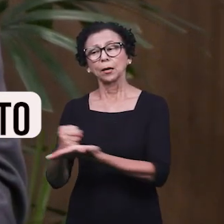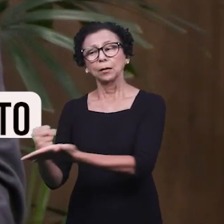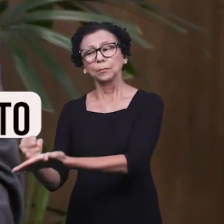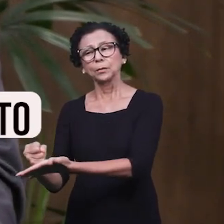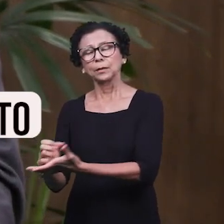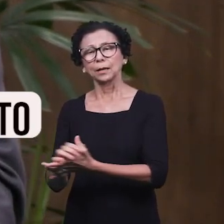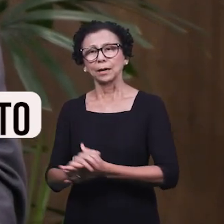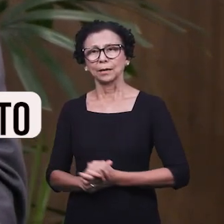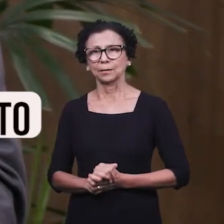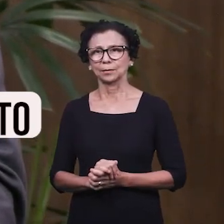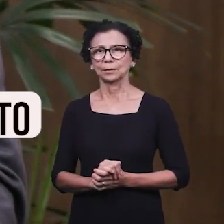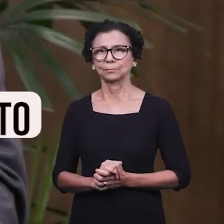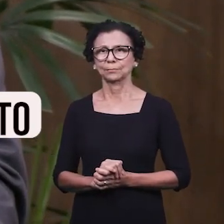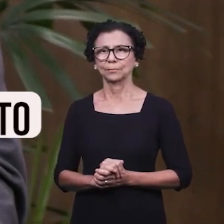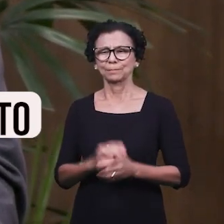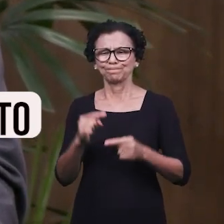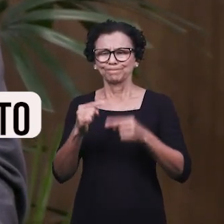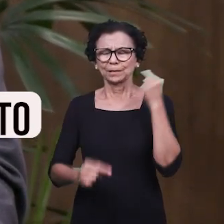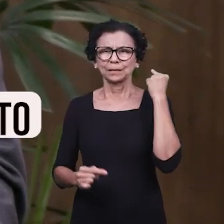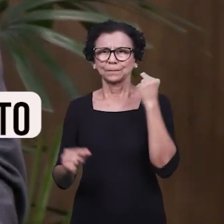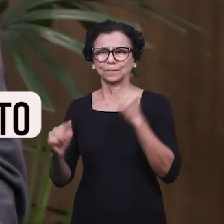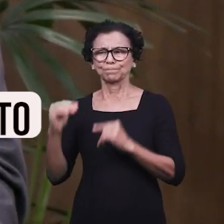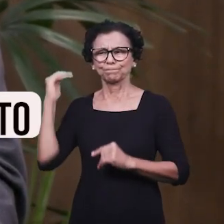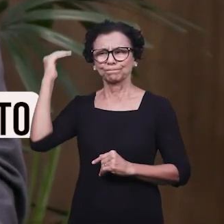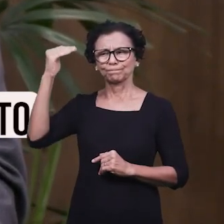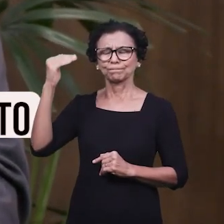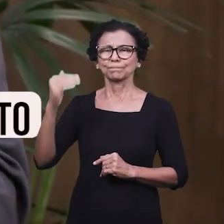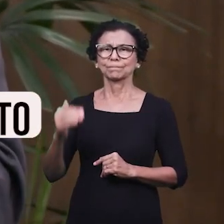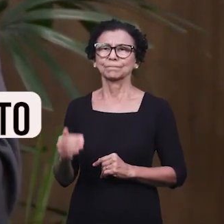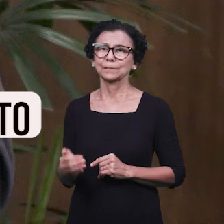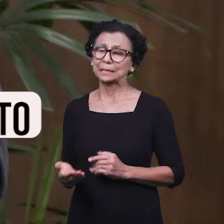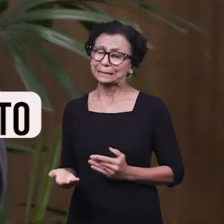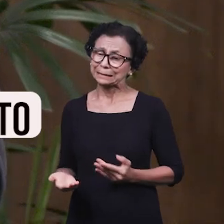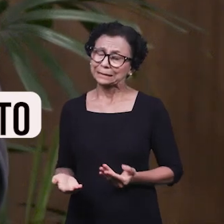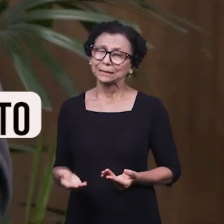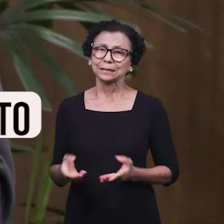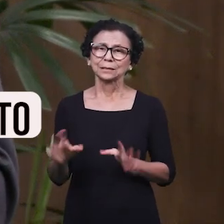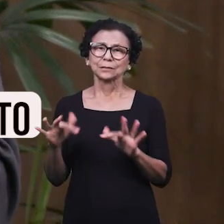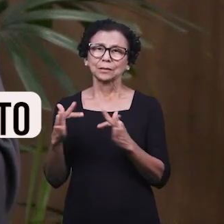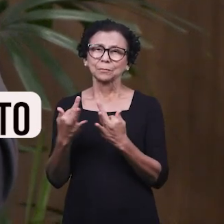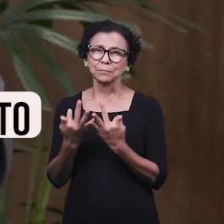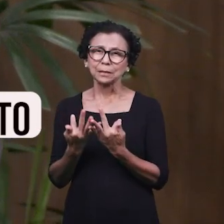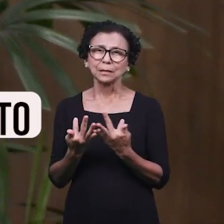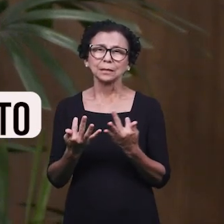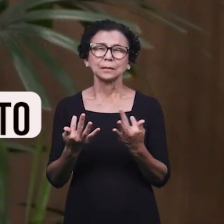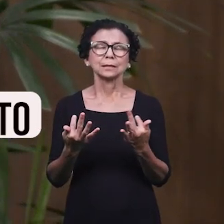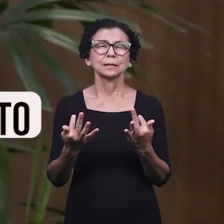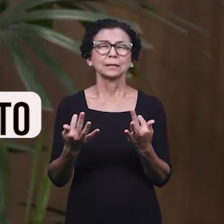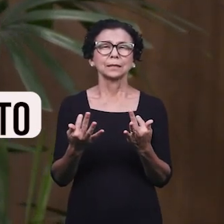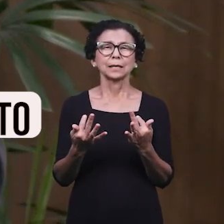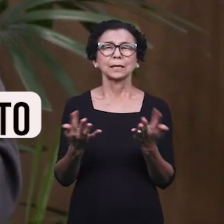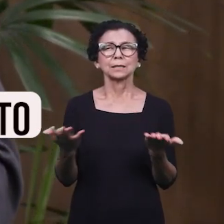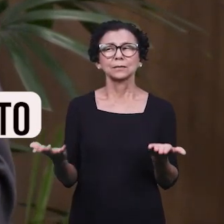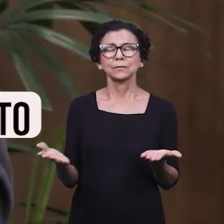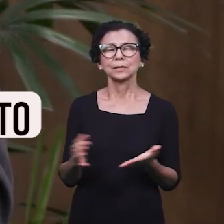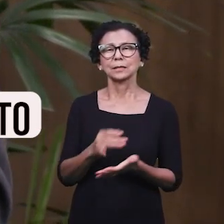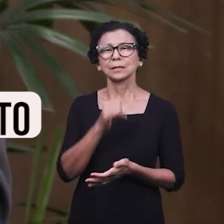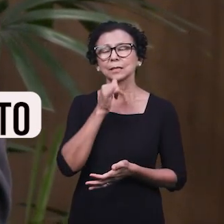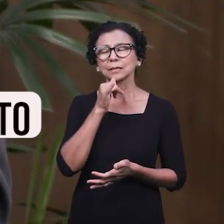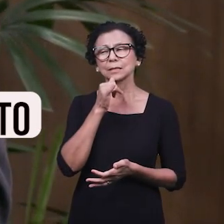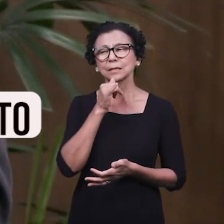desafios, né? Porque tem famílias que eles têm aqueles desafios específicos, às vezes uma limitação do